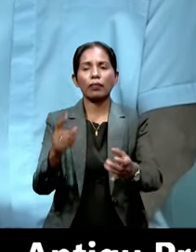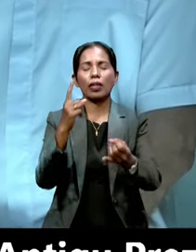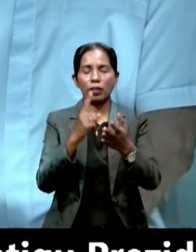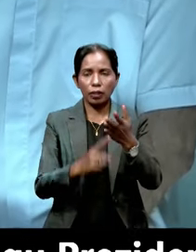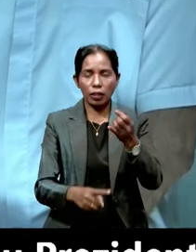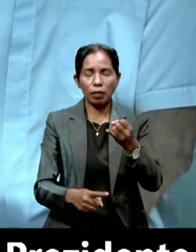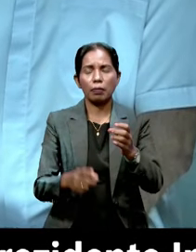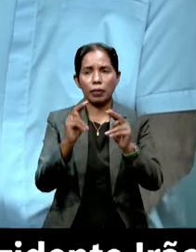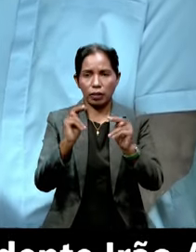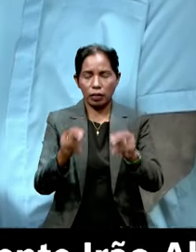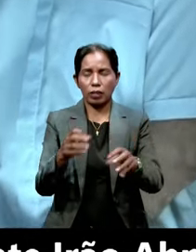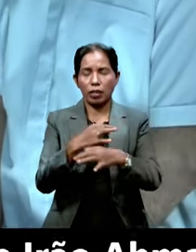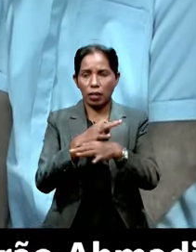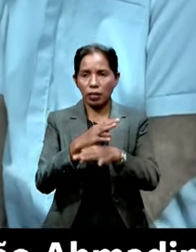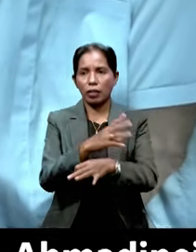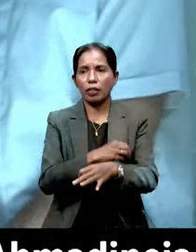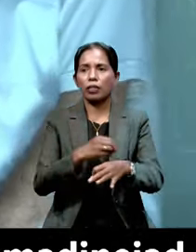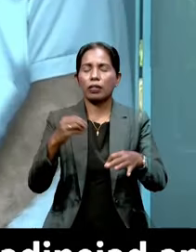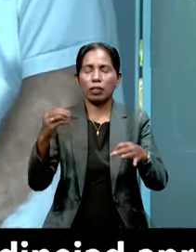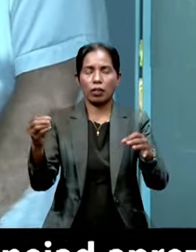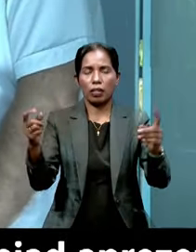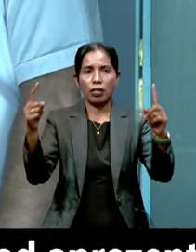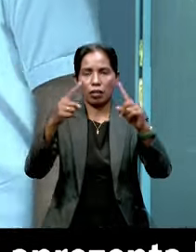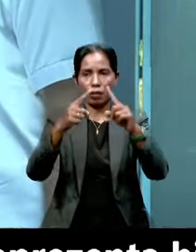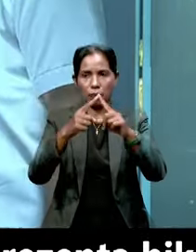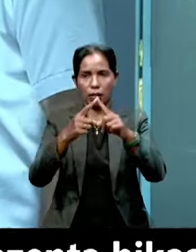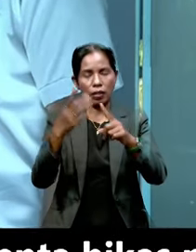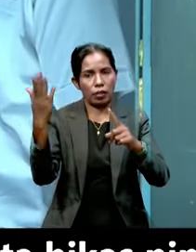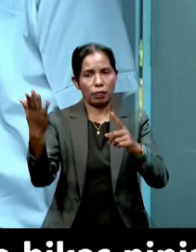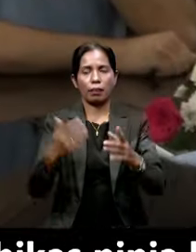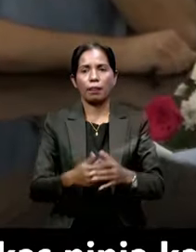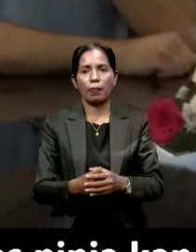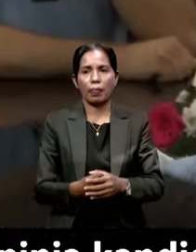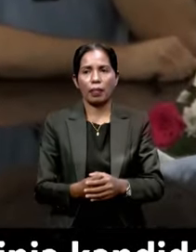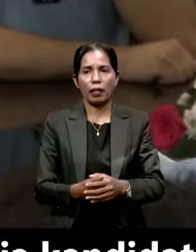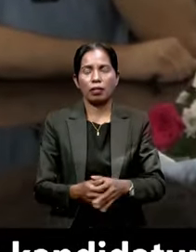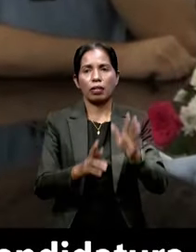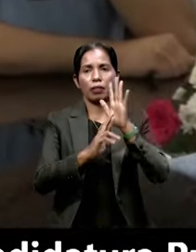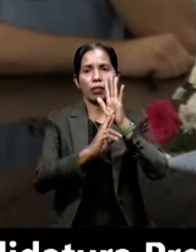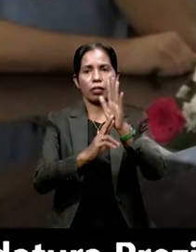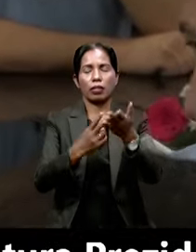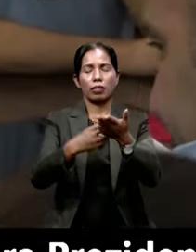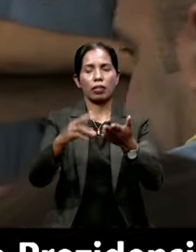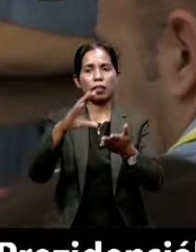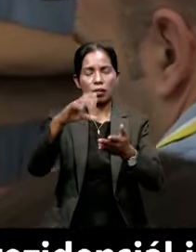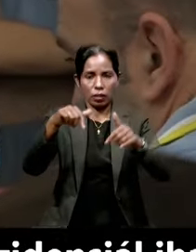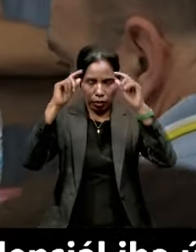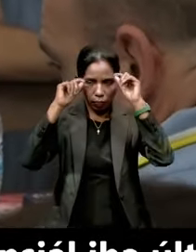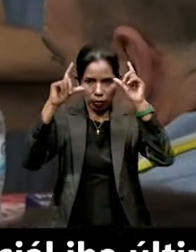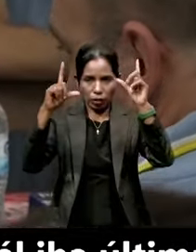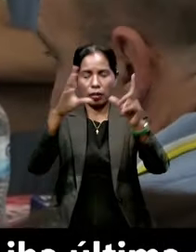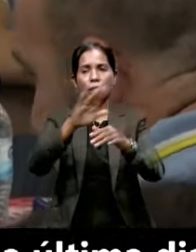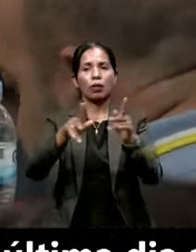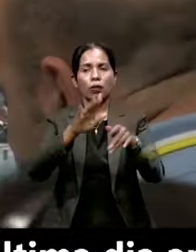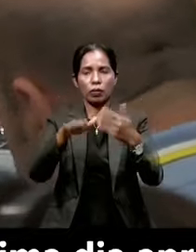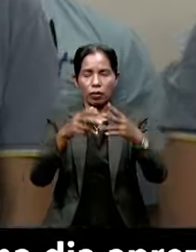precisa dia, sai da tama precisa tal e consideração, vai e também. Representante Santa Sé Timor-Leste atenten, entidade Soto